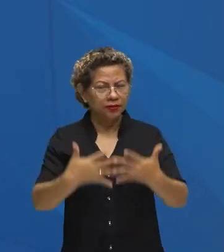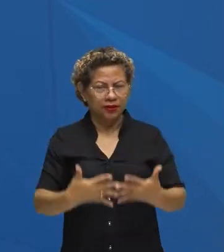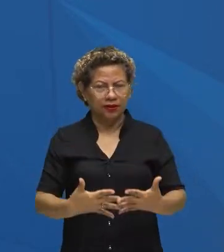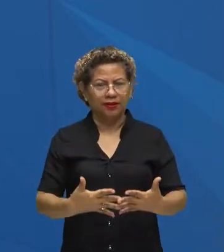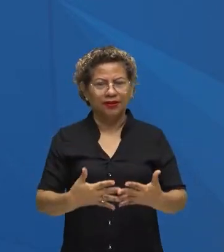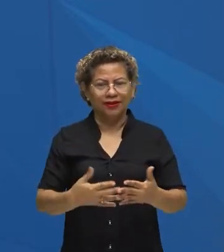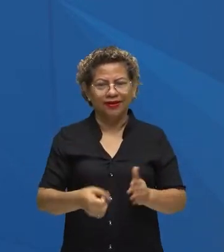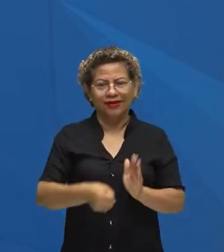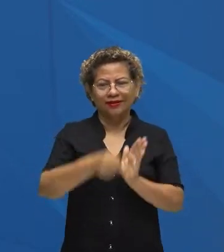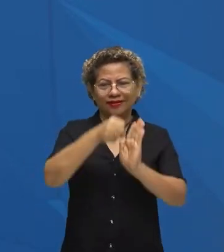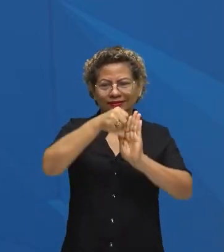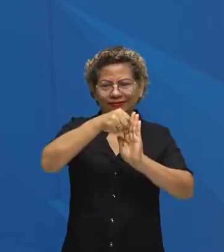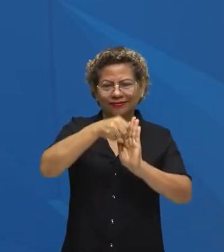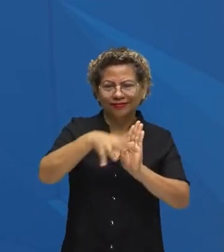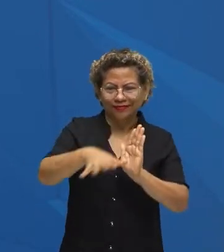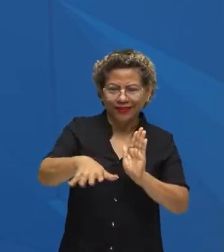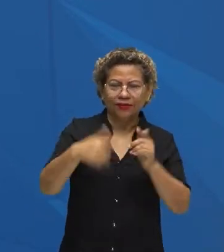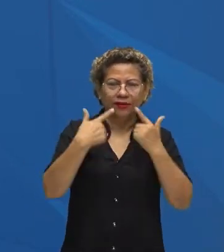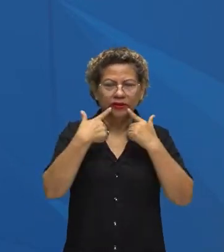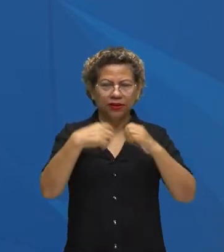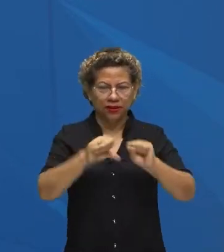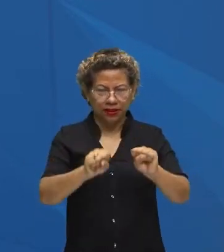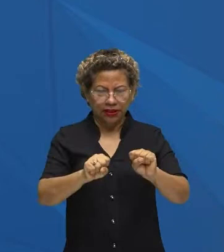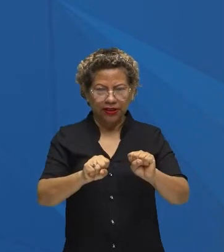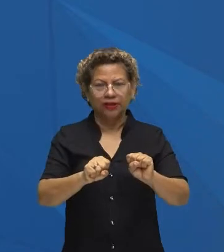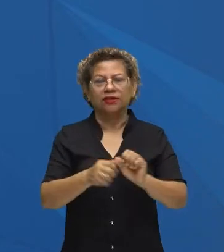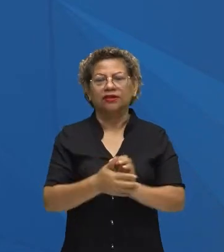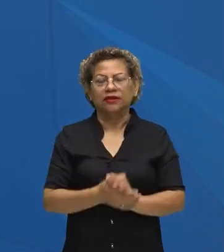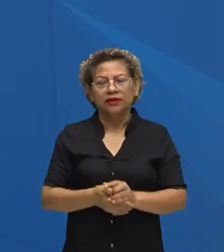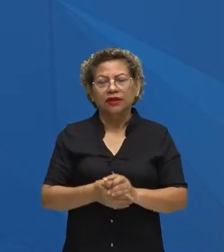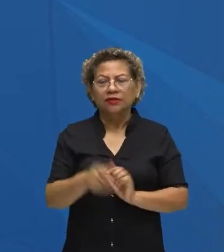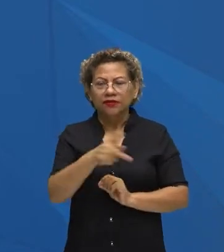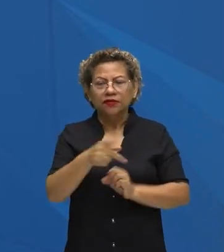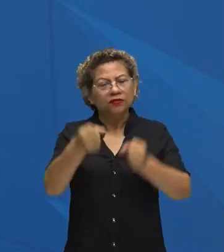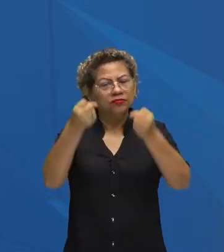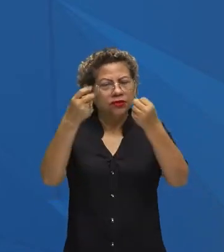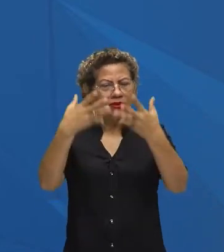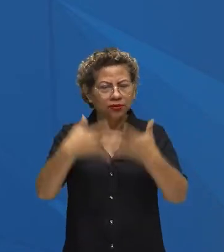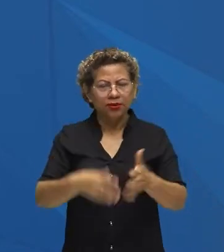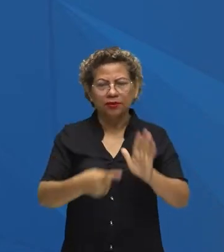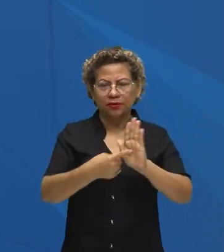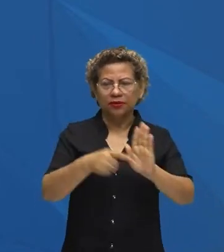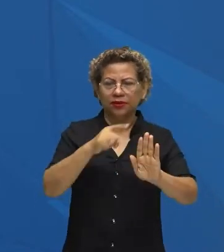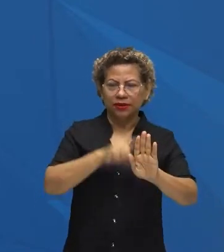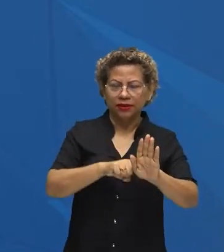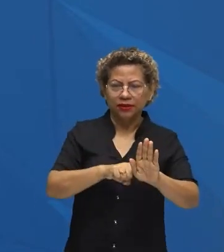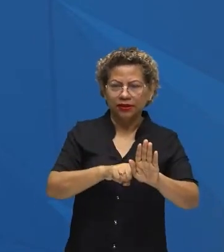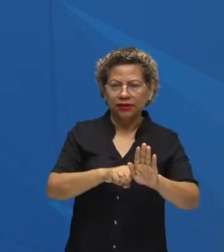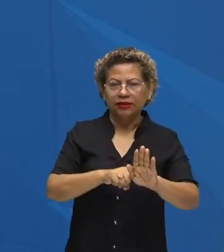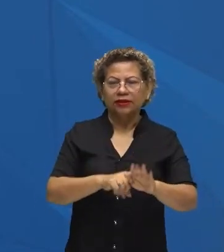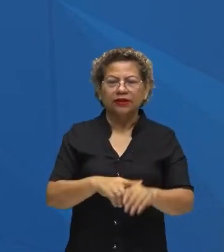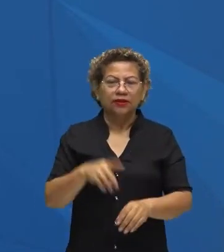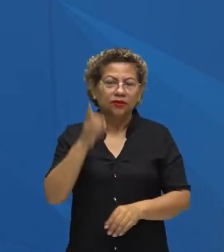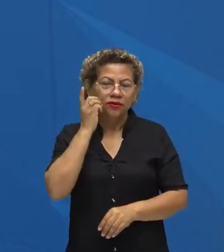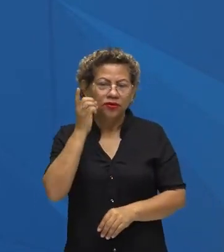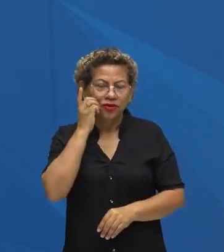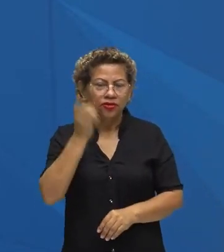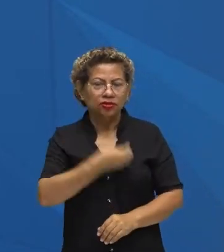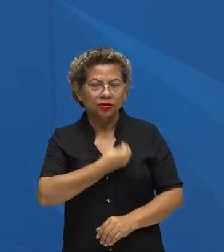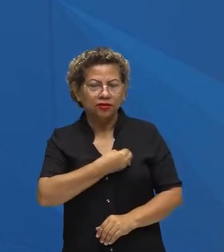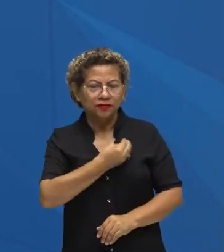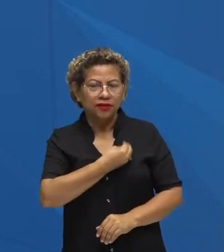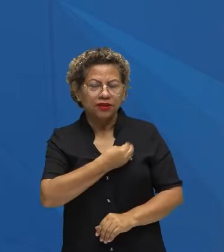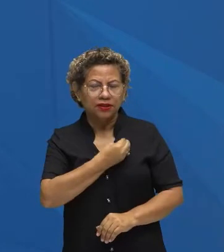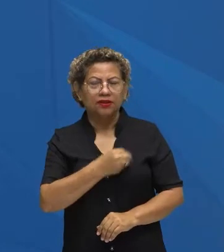existem diversas e uma delas é a metáfora, que está bastante presente nos ditados populares, e não esqueçam que